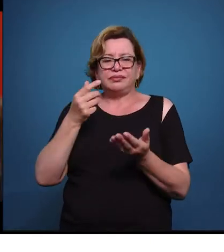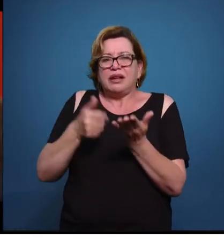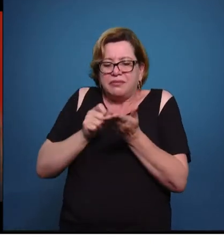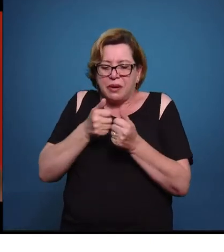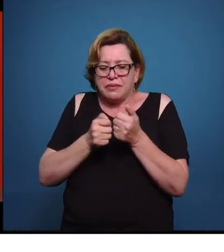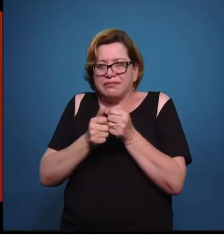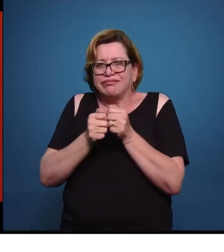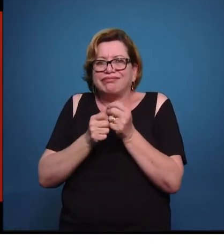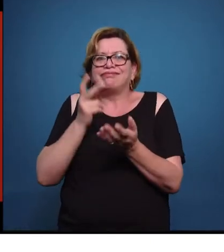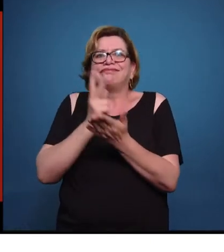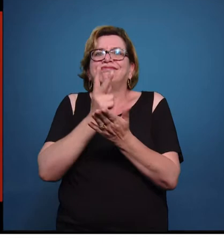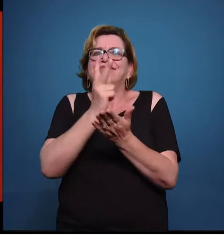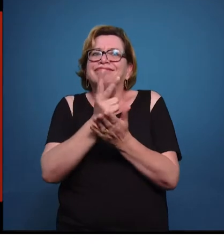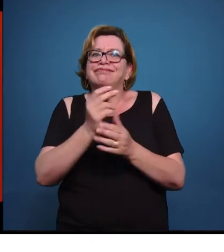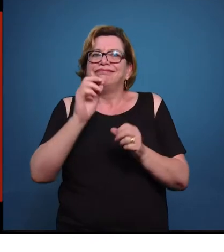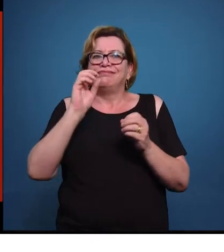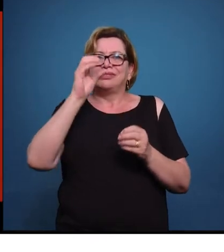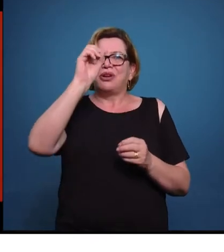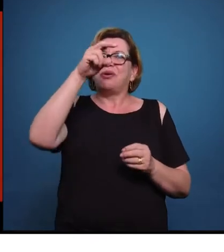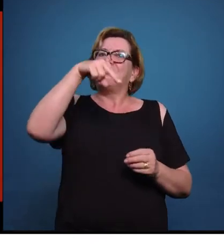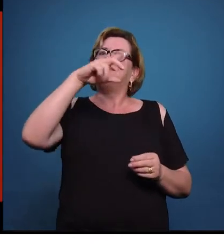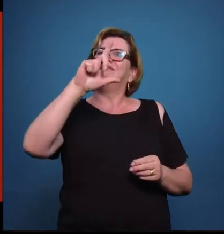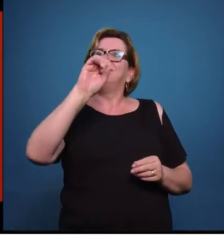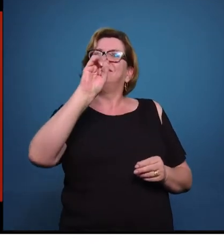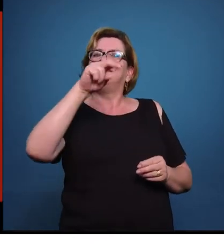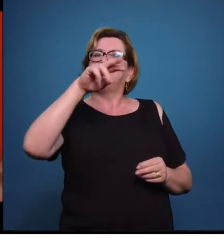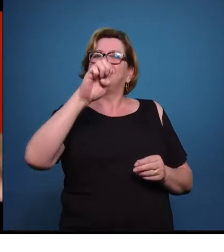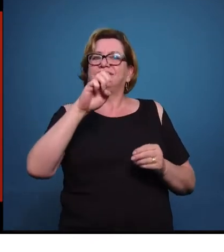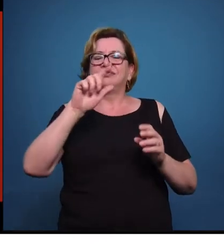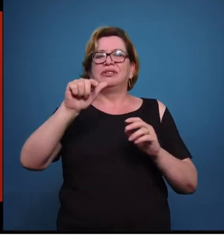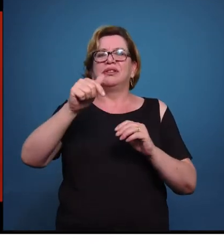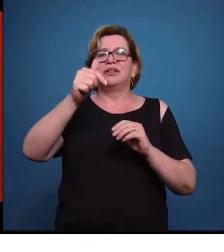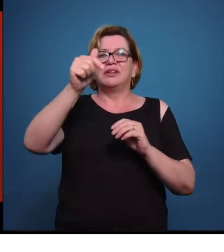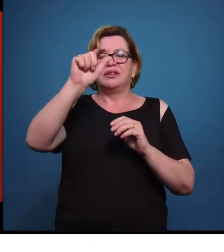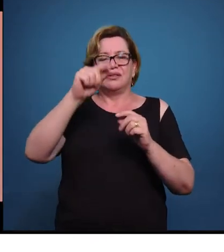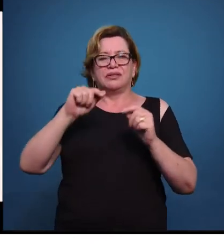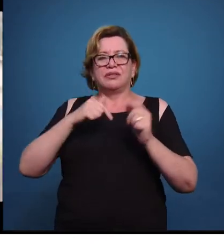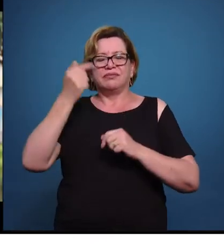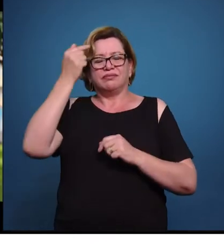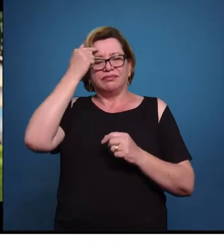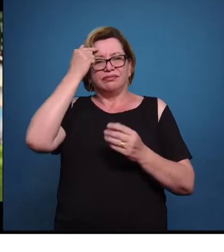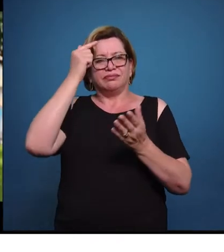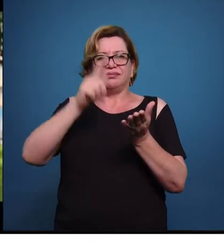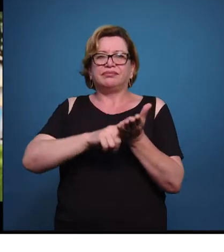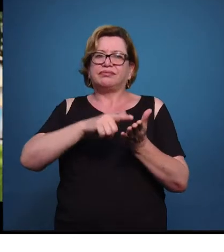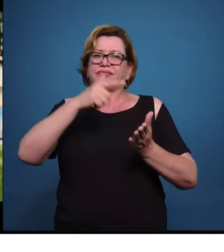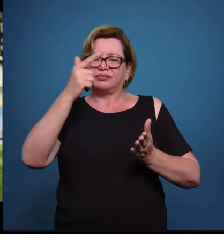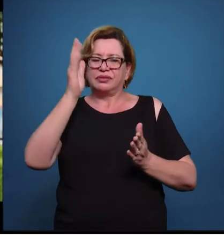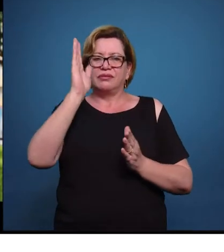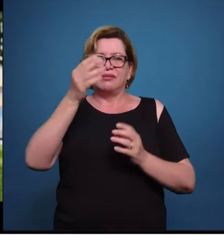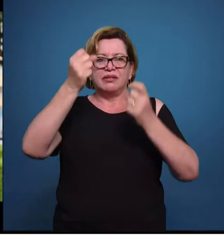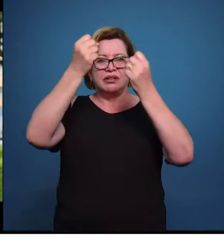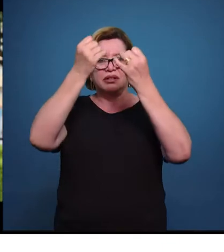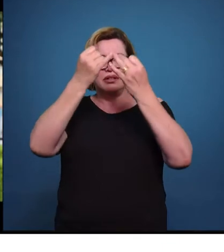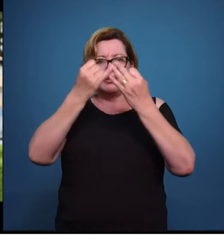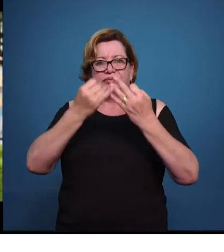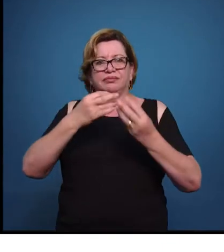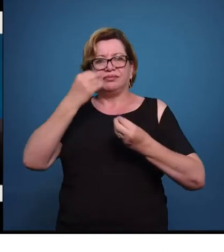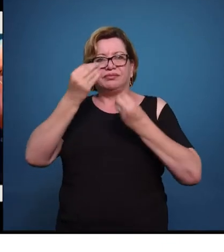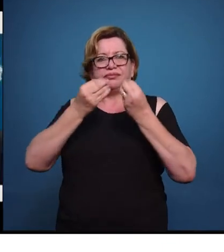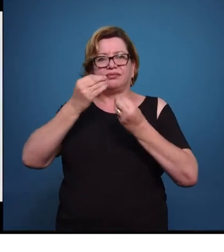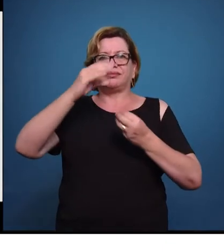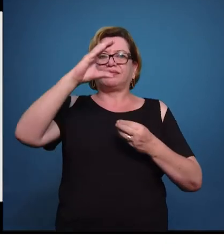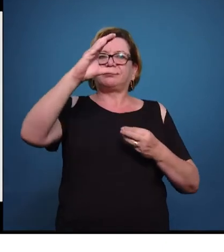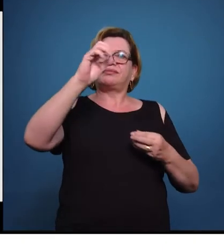mão e está, portanto, online. Em outro episódio da nossa série Pensar o Jornalismo, eu mencionei o sociólogo espanhol